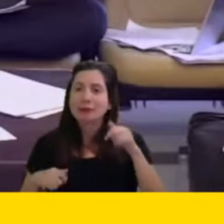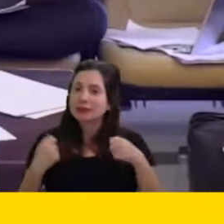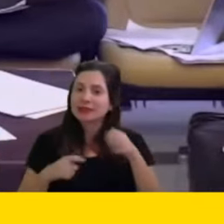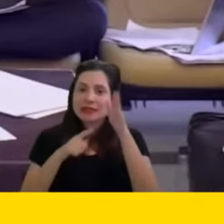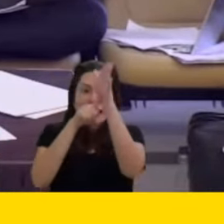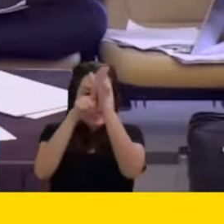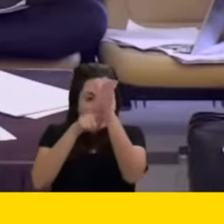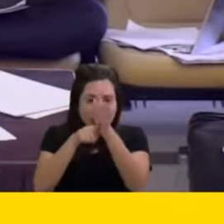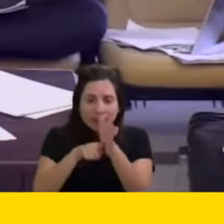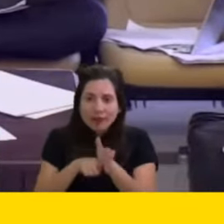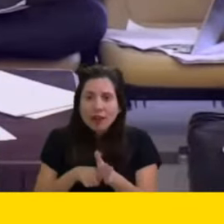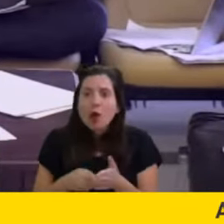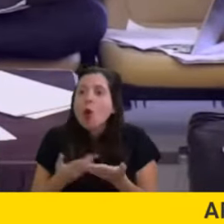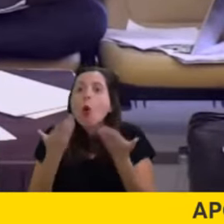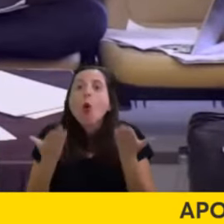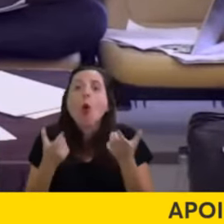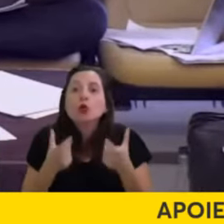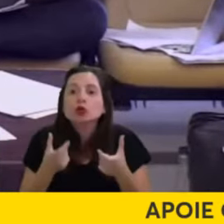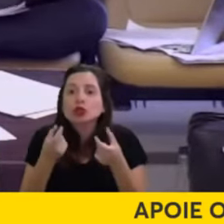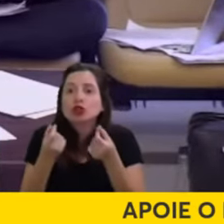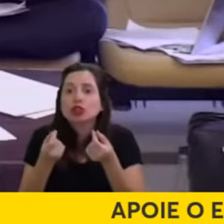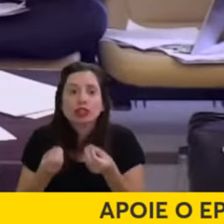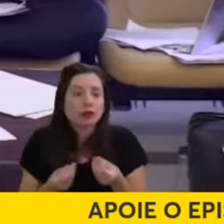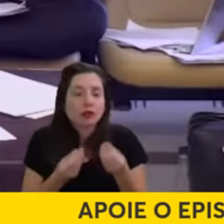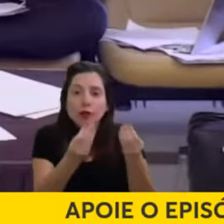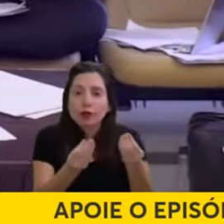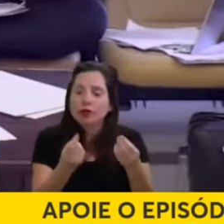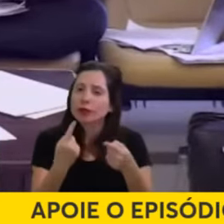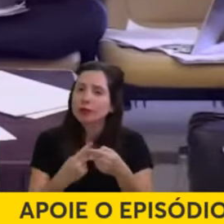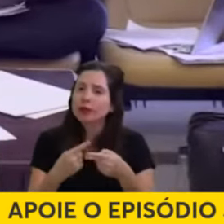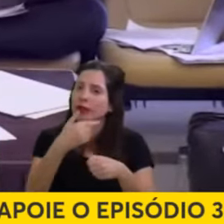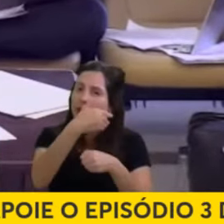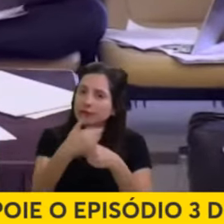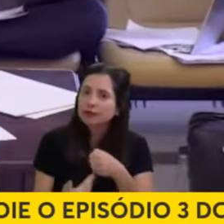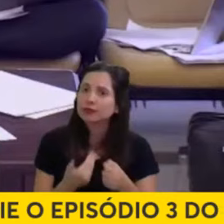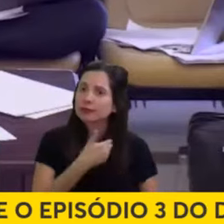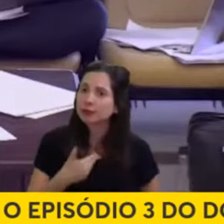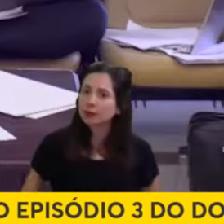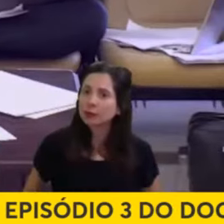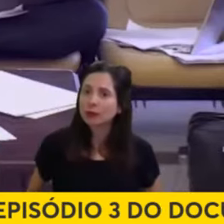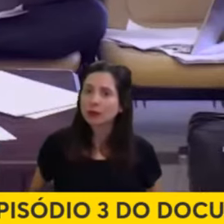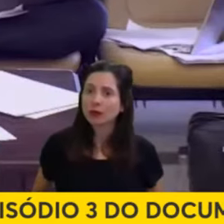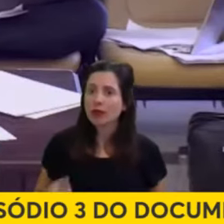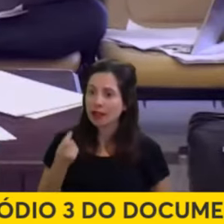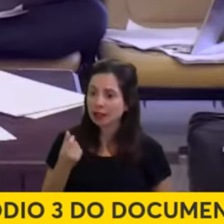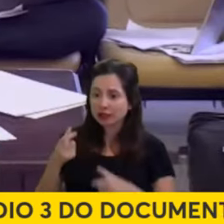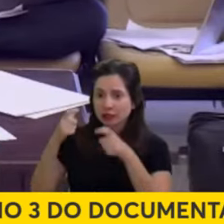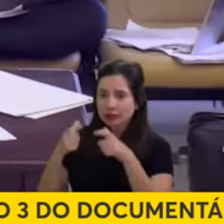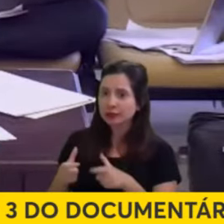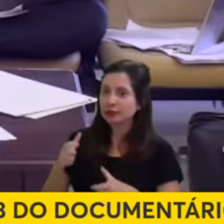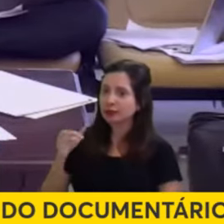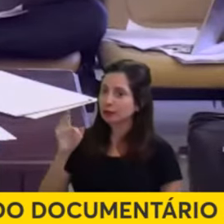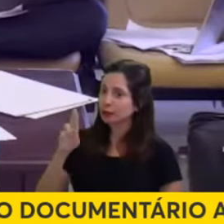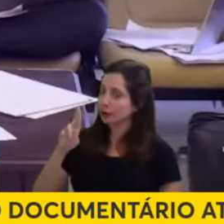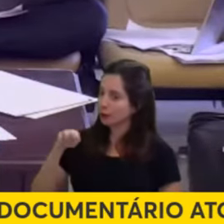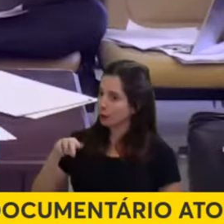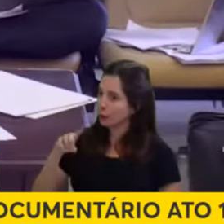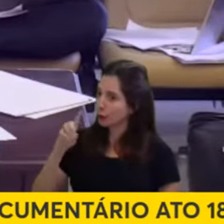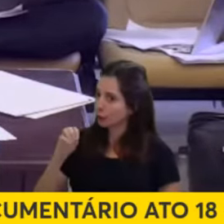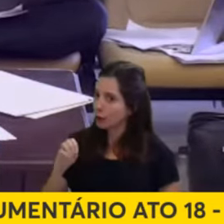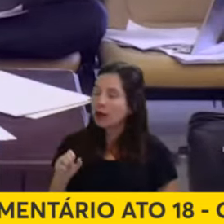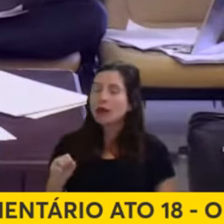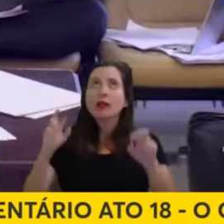Para onde foi de fato esse dinheiro porque é dinheiro público é fundo partidário e eu espero